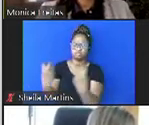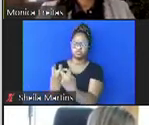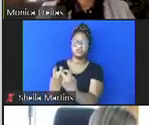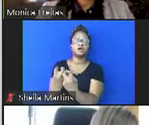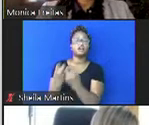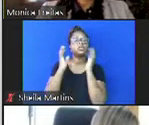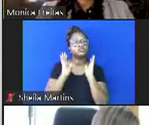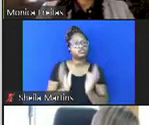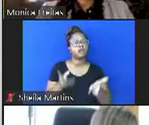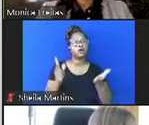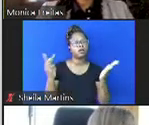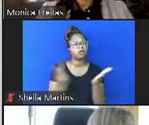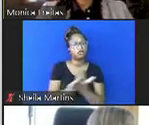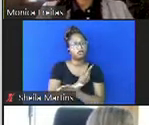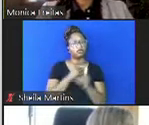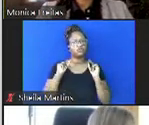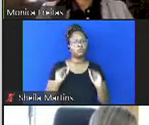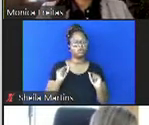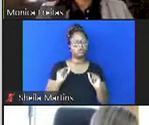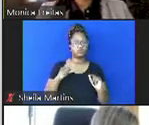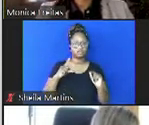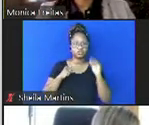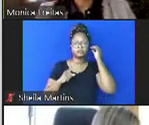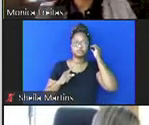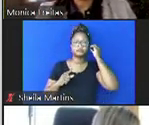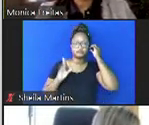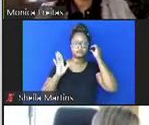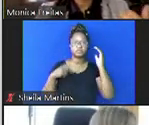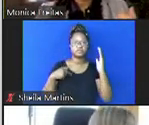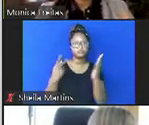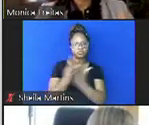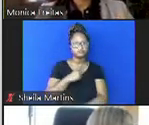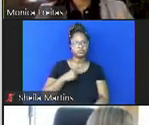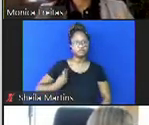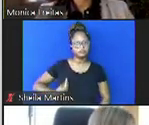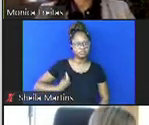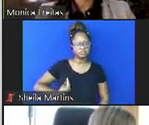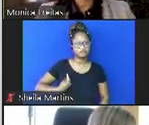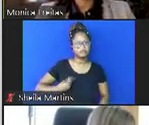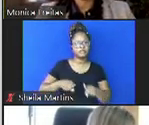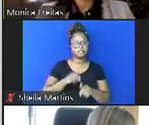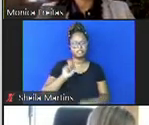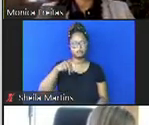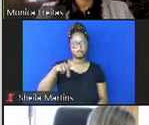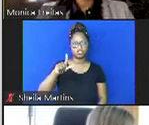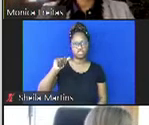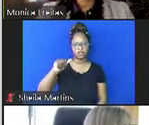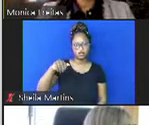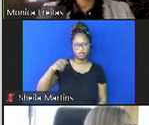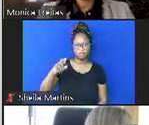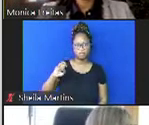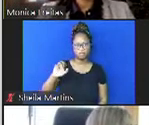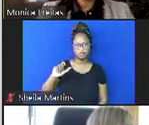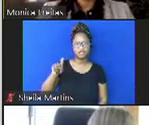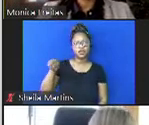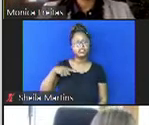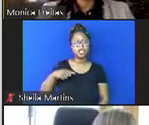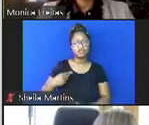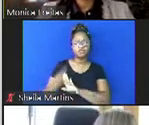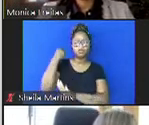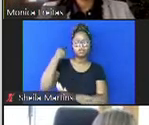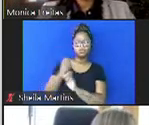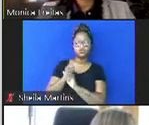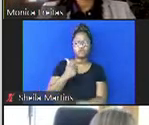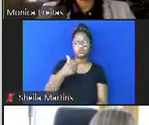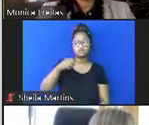de, durante esse annual meeting, temos a presença da Angela Merkel, né? Então, no último, em 2019, que eu fui